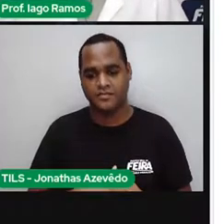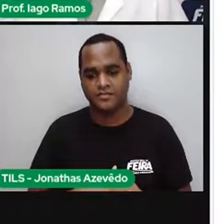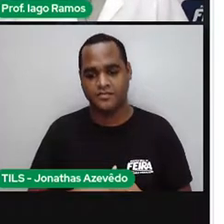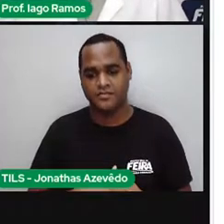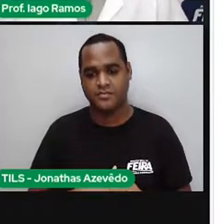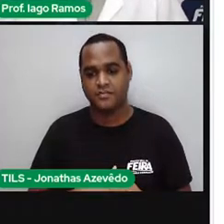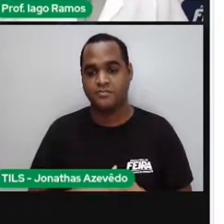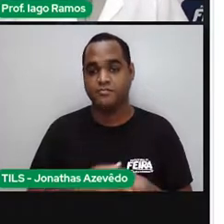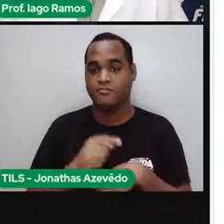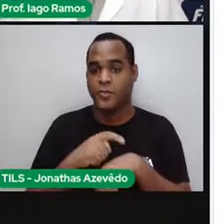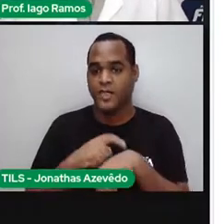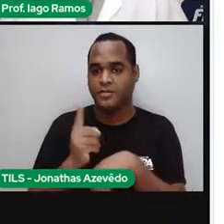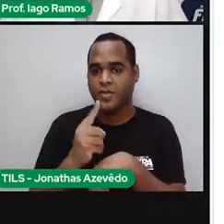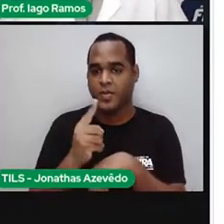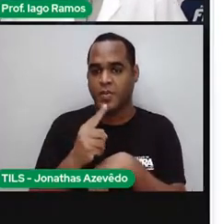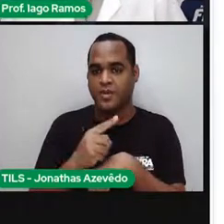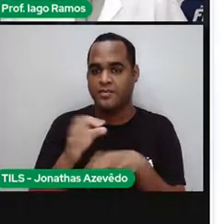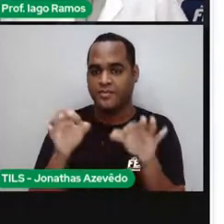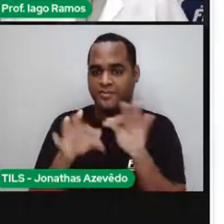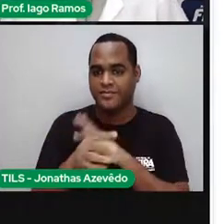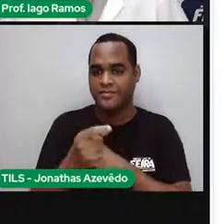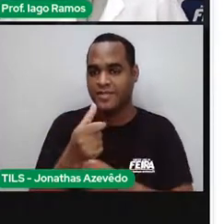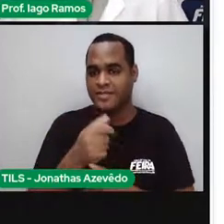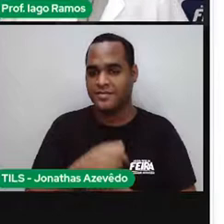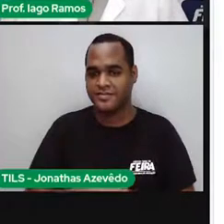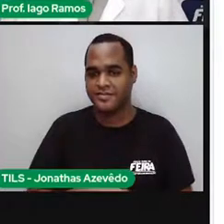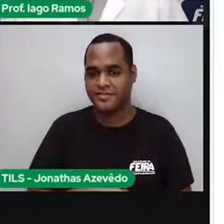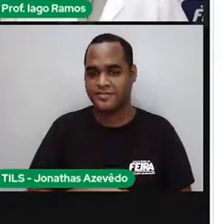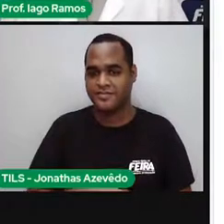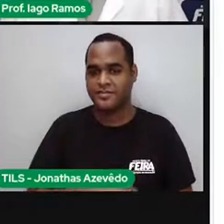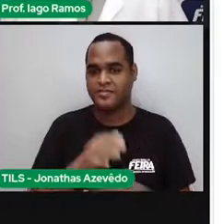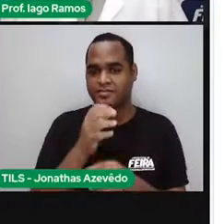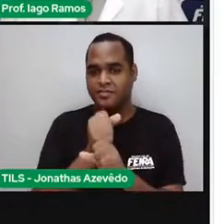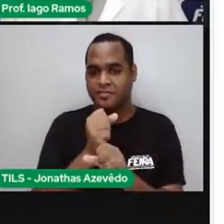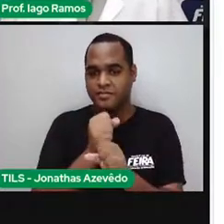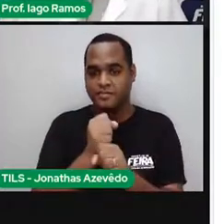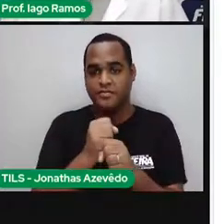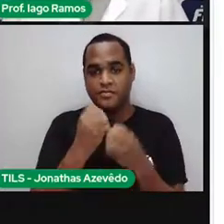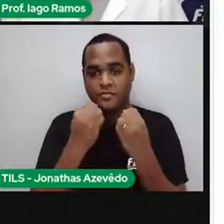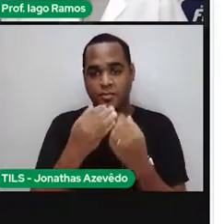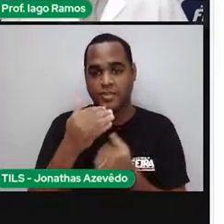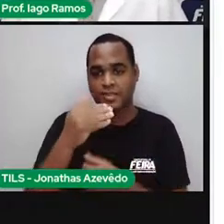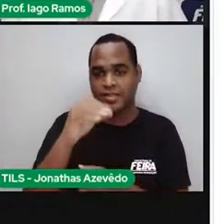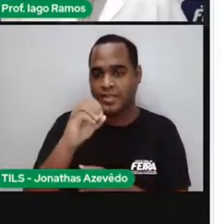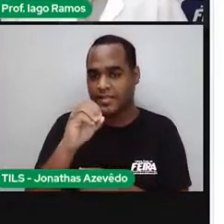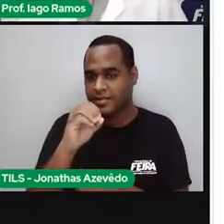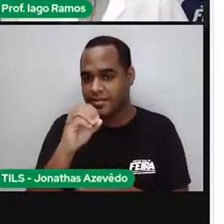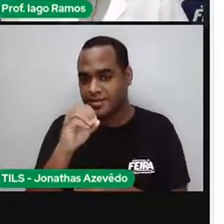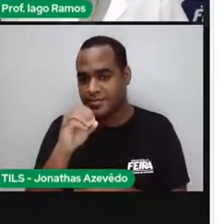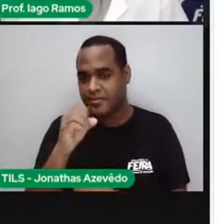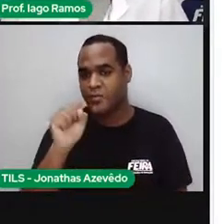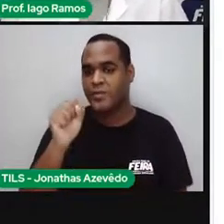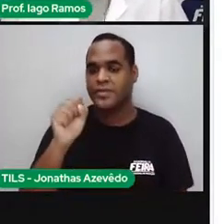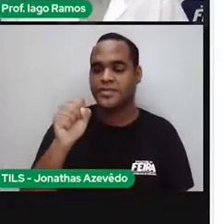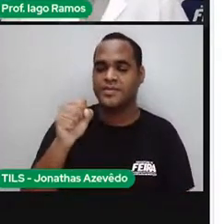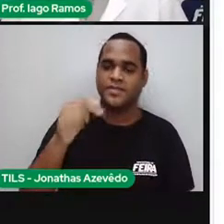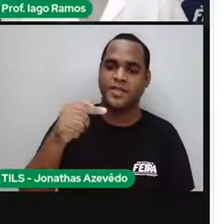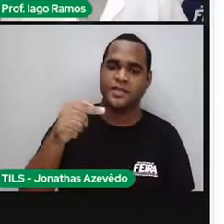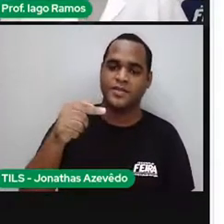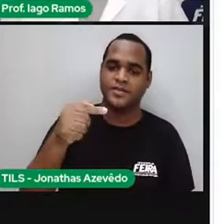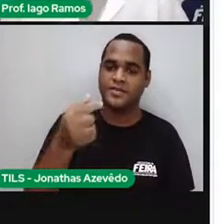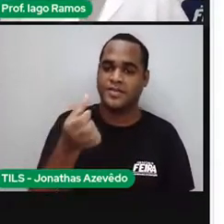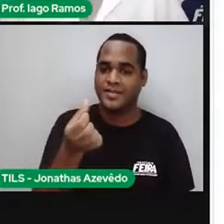o tempo está acabando a contagem regressiva em 10 há 8